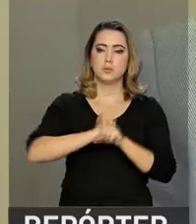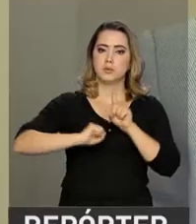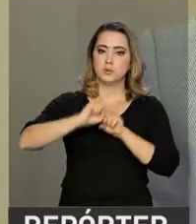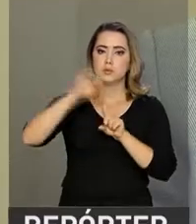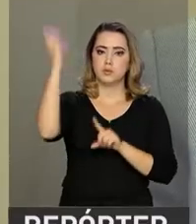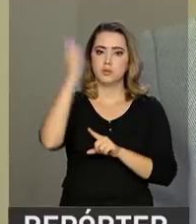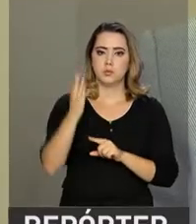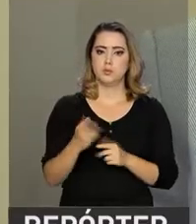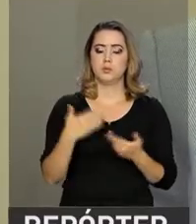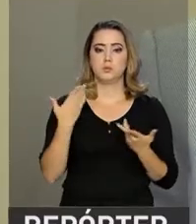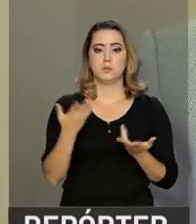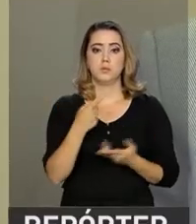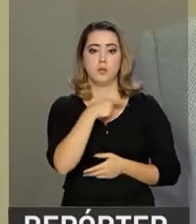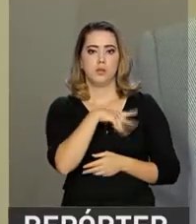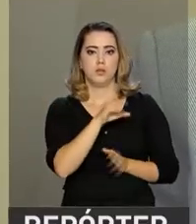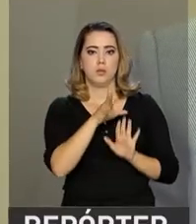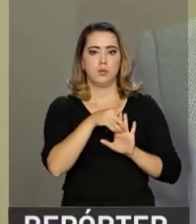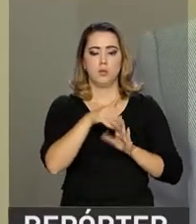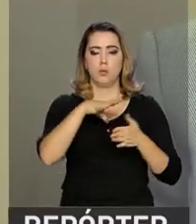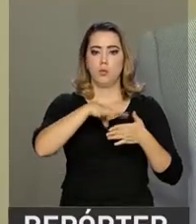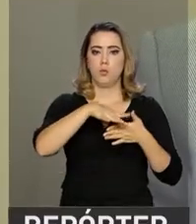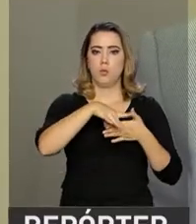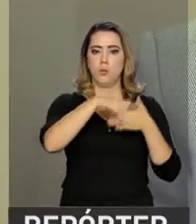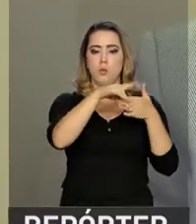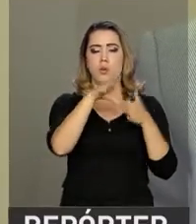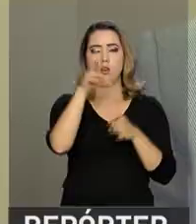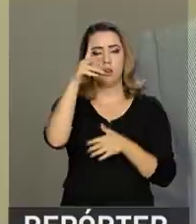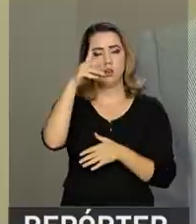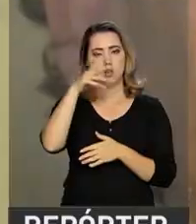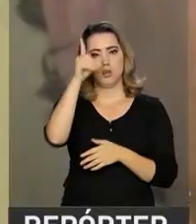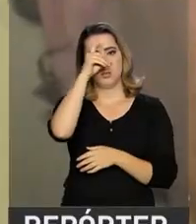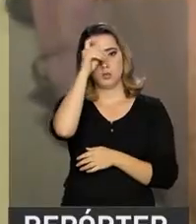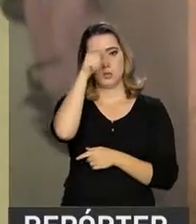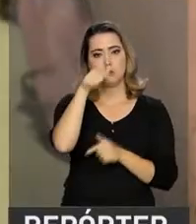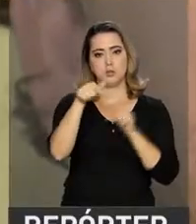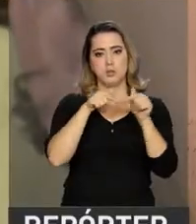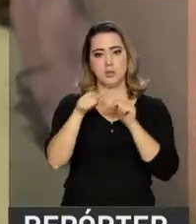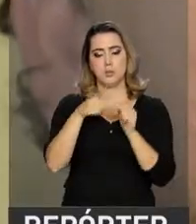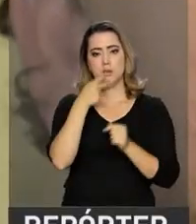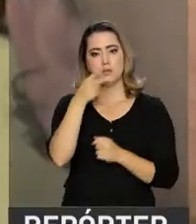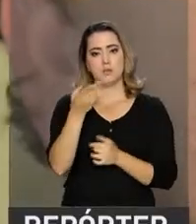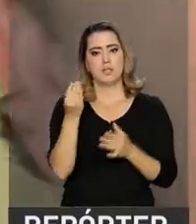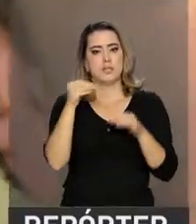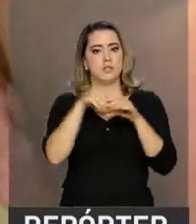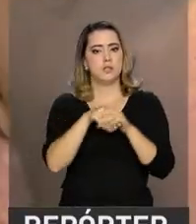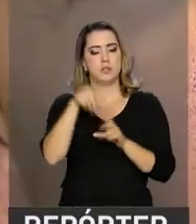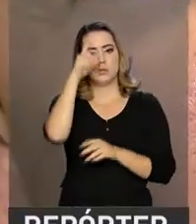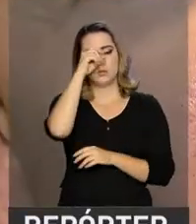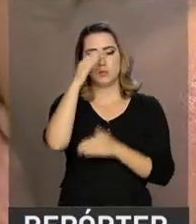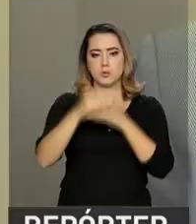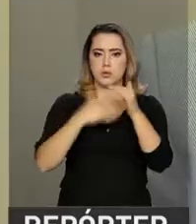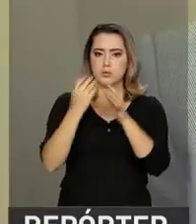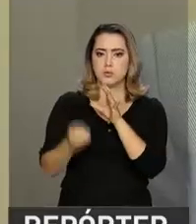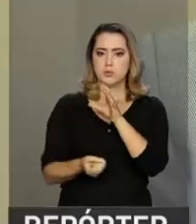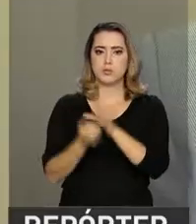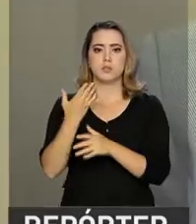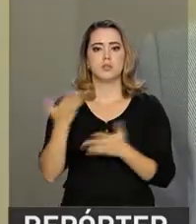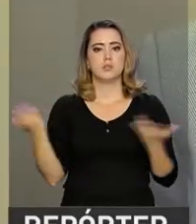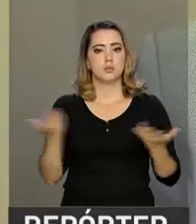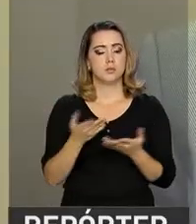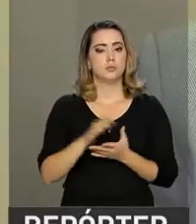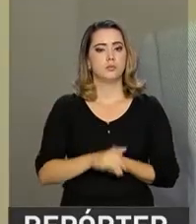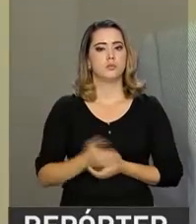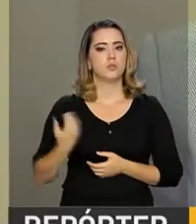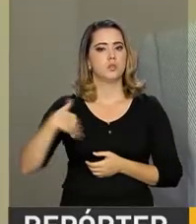brasileira. E o diretor do hospital onde a Paula trabalha diz que as contratações dentro do mercado hospitalar devem continuar. Hoje nós já temos